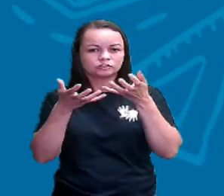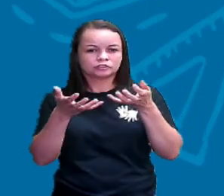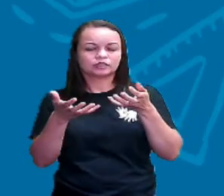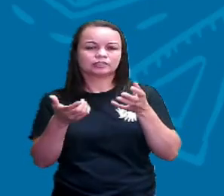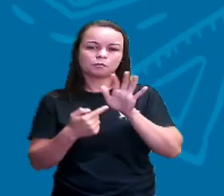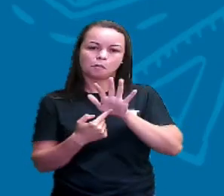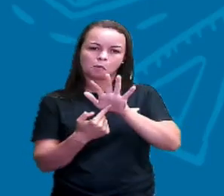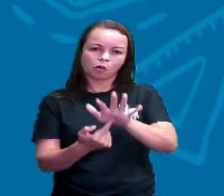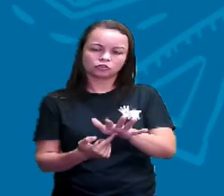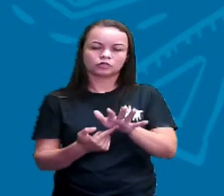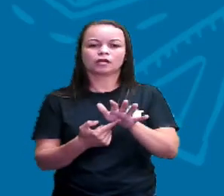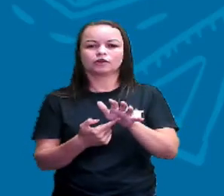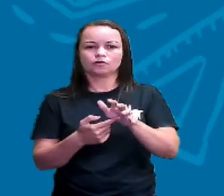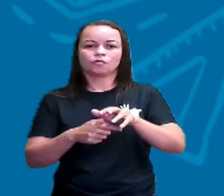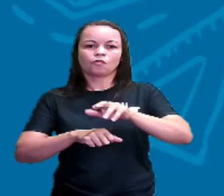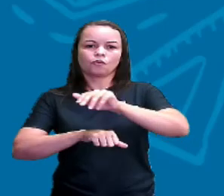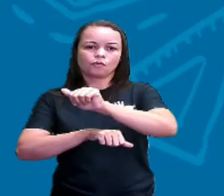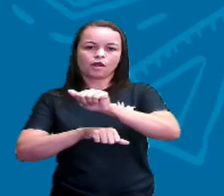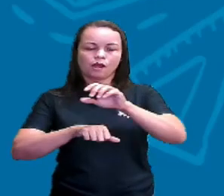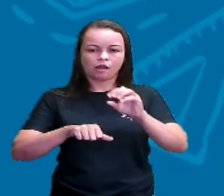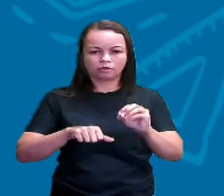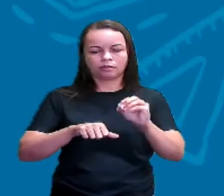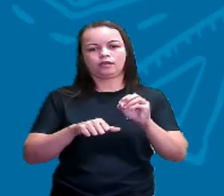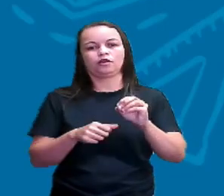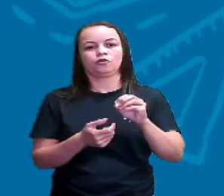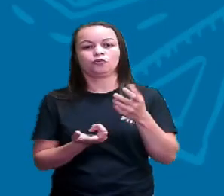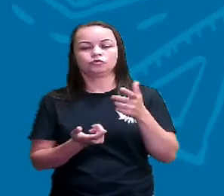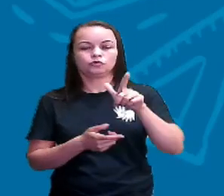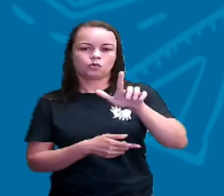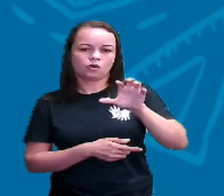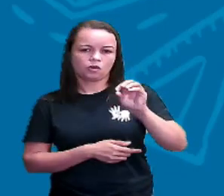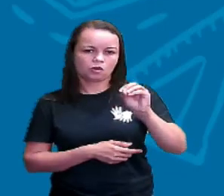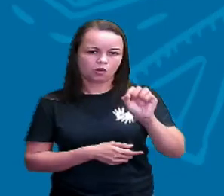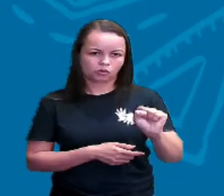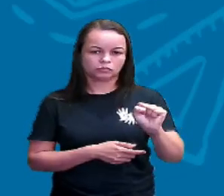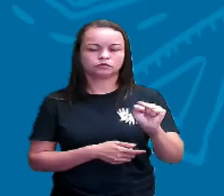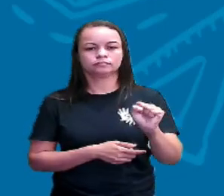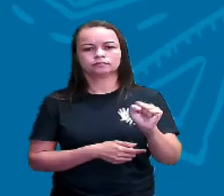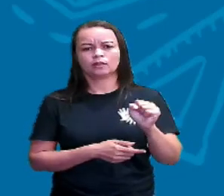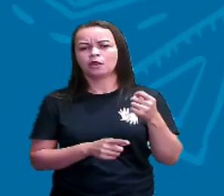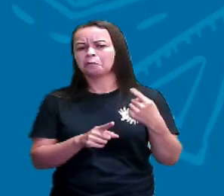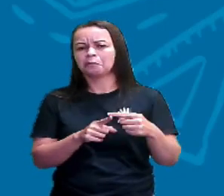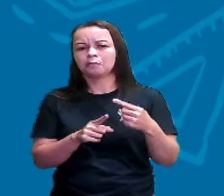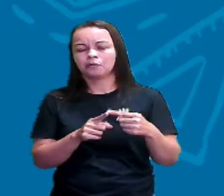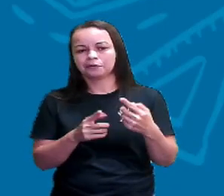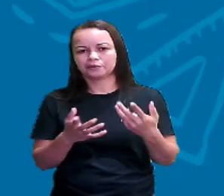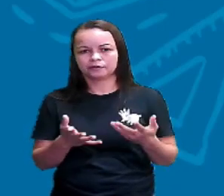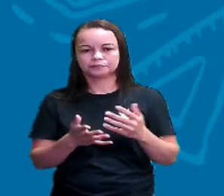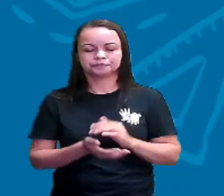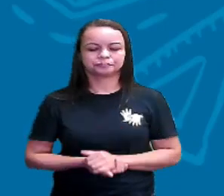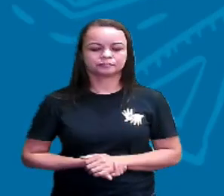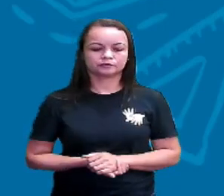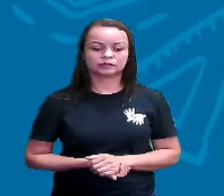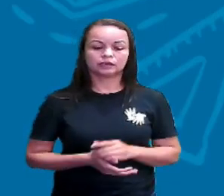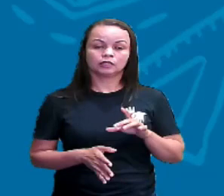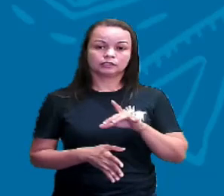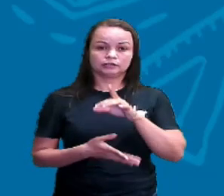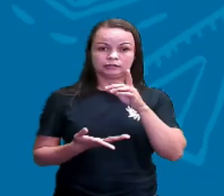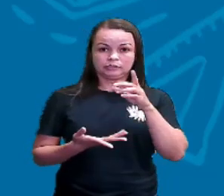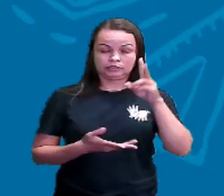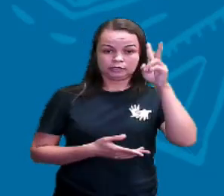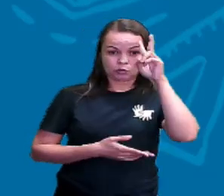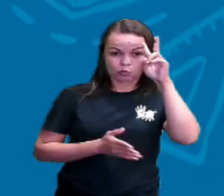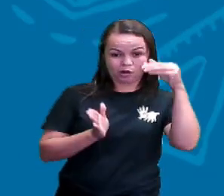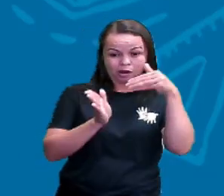plural com o artigo masculino los, certo? Por quê? Porque os dias da semana de segunda a